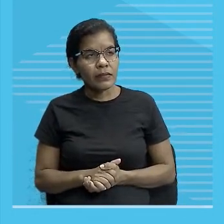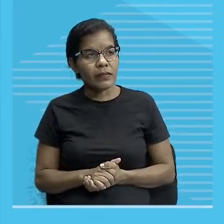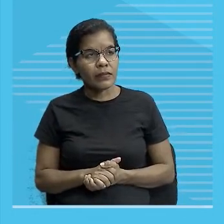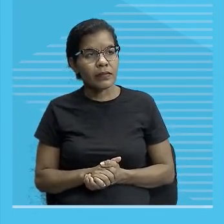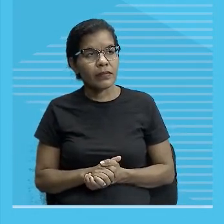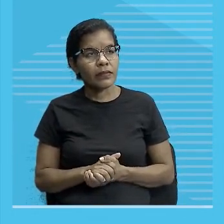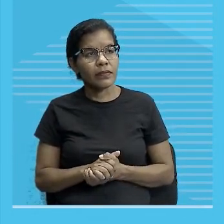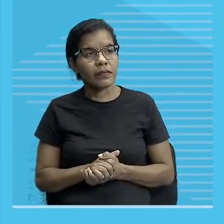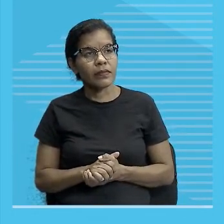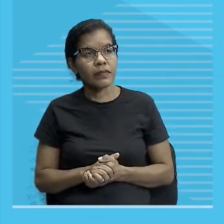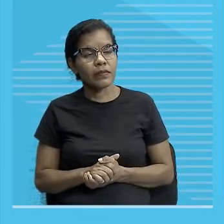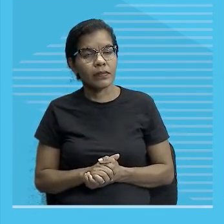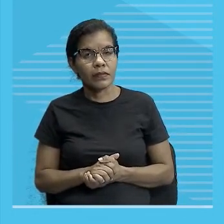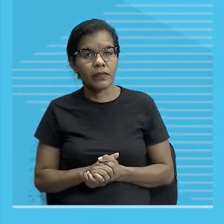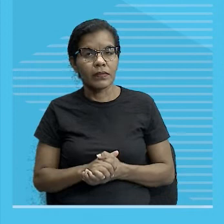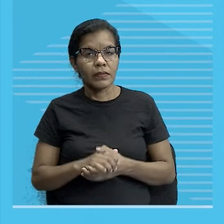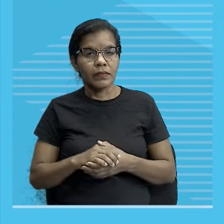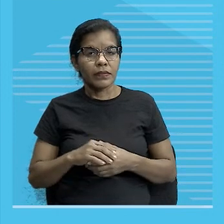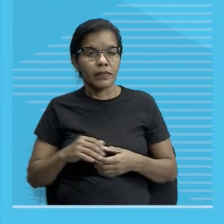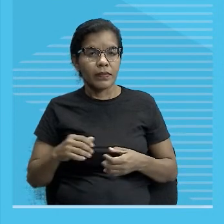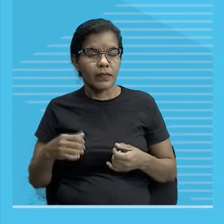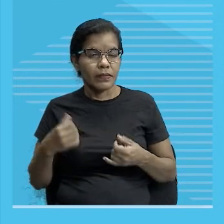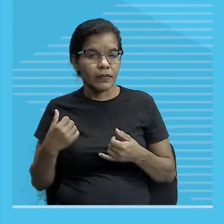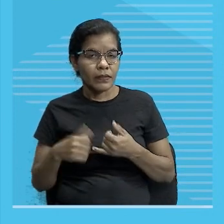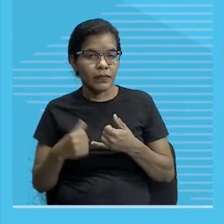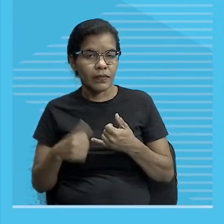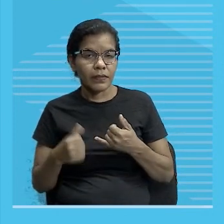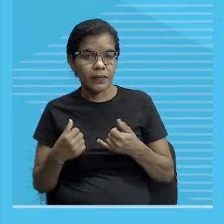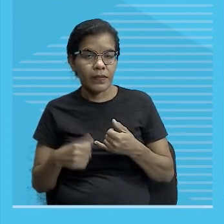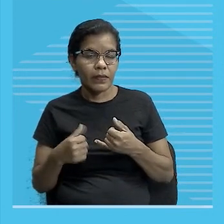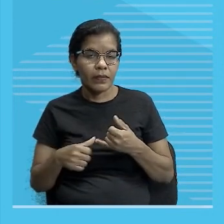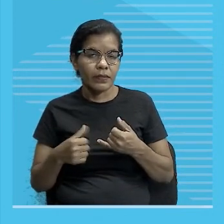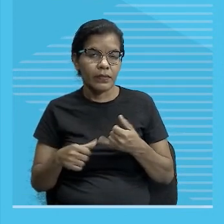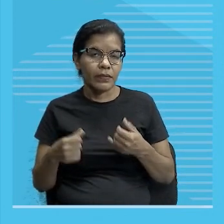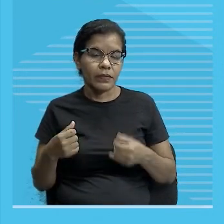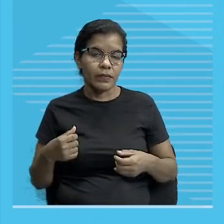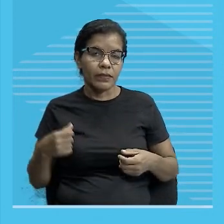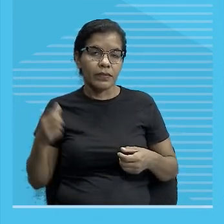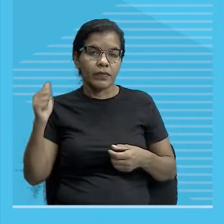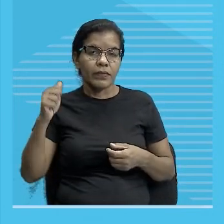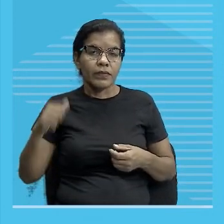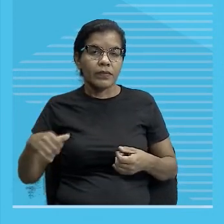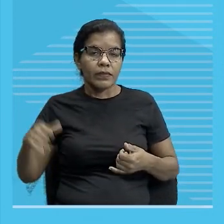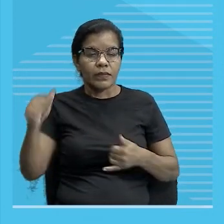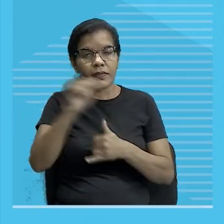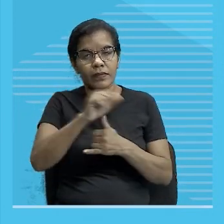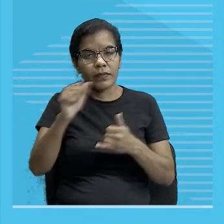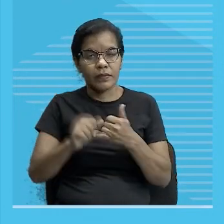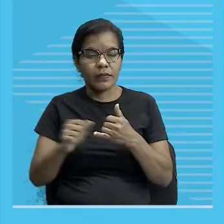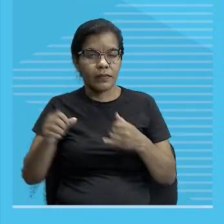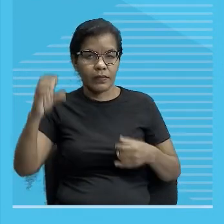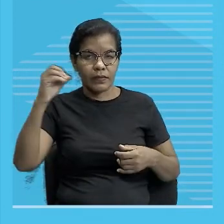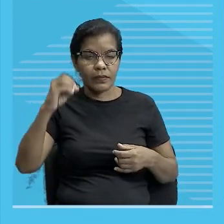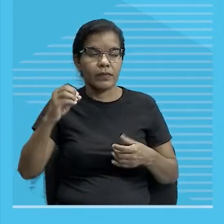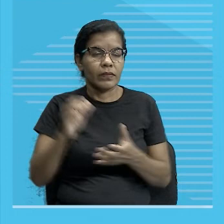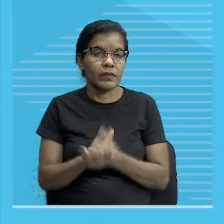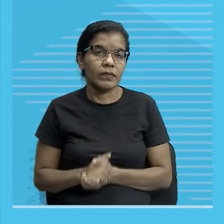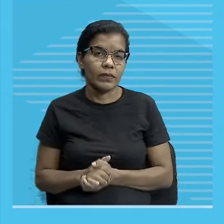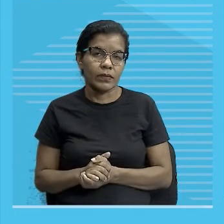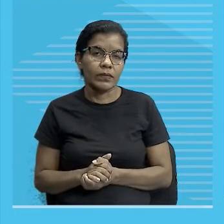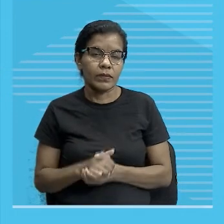A com o artigo O. Ah, agora dá para entender por que, que essas locuções devem